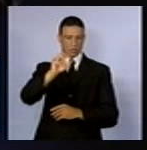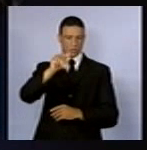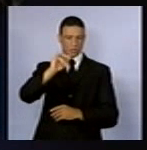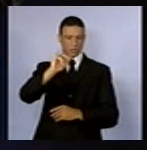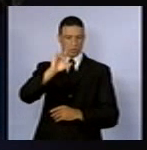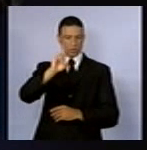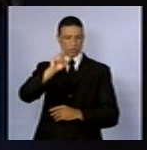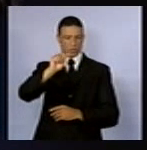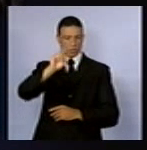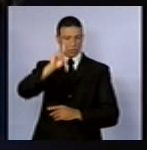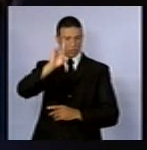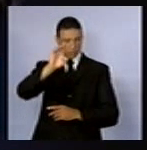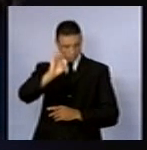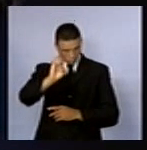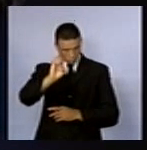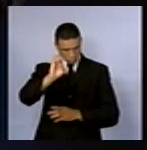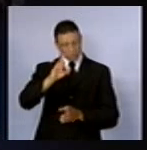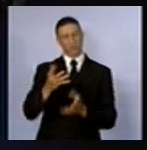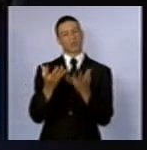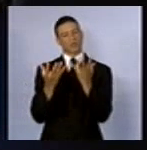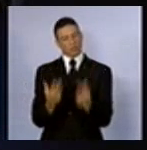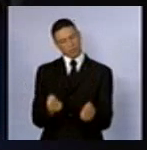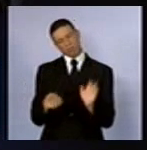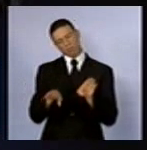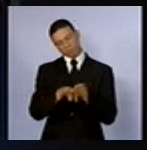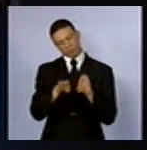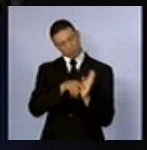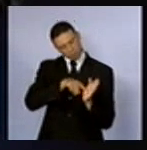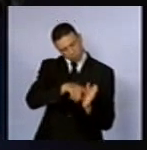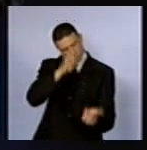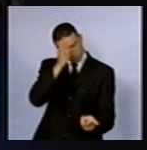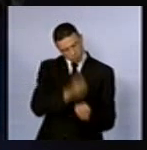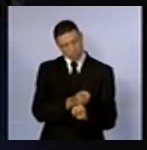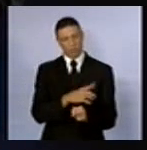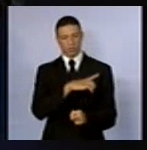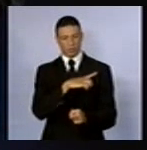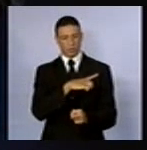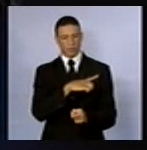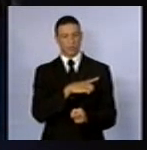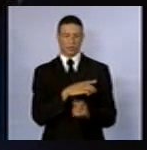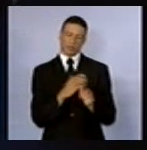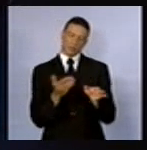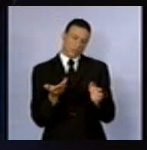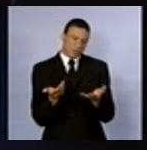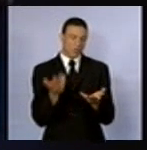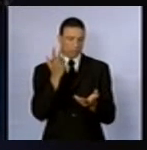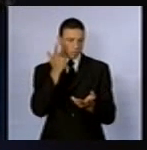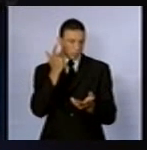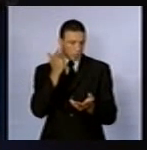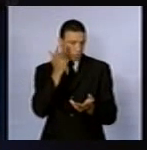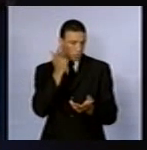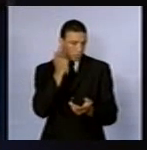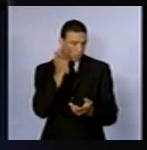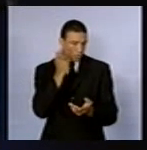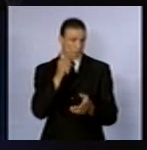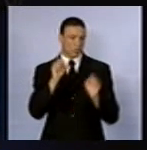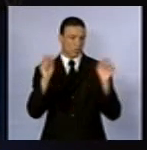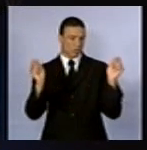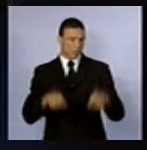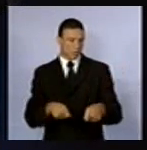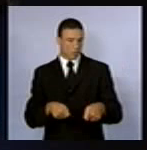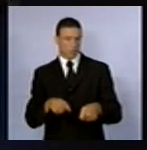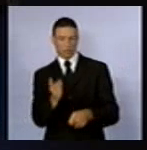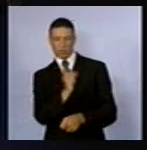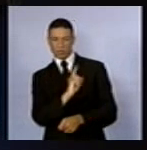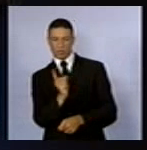básica se se ele atendeu a restrição básica ele ele ele ele então está e pode ou